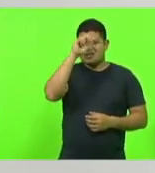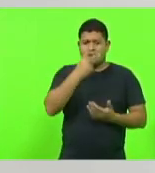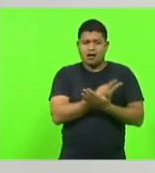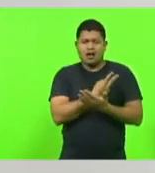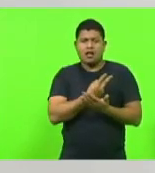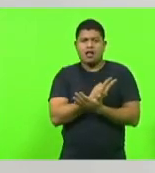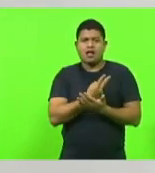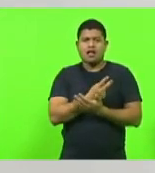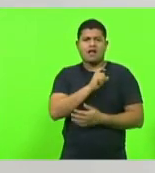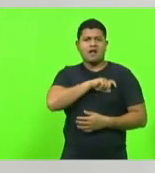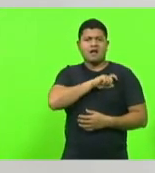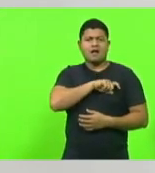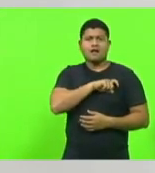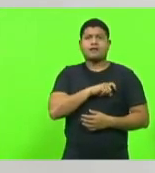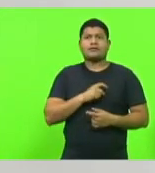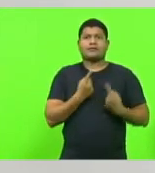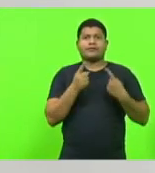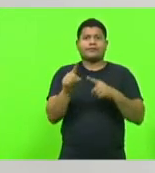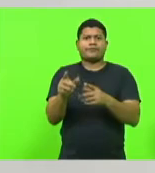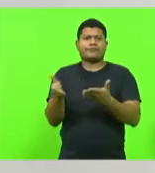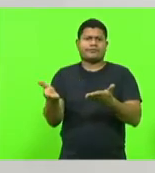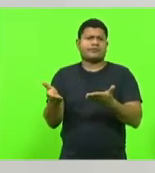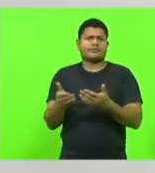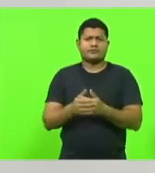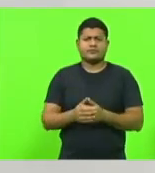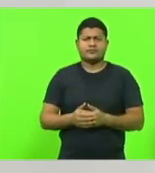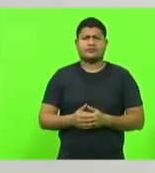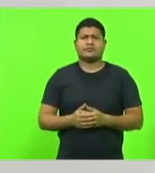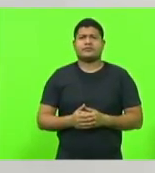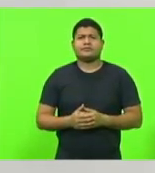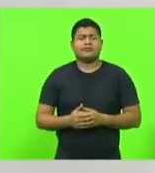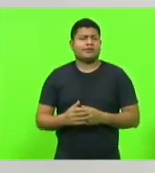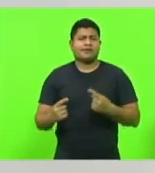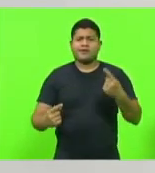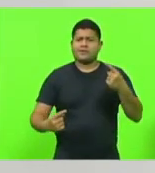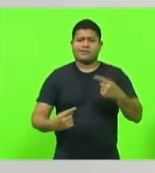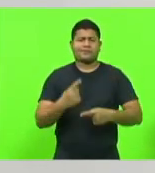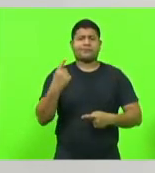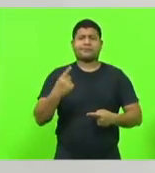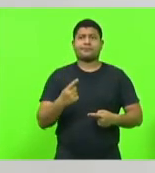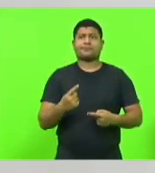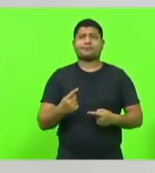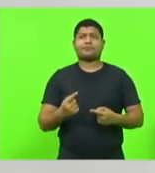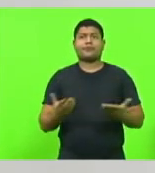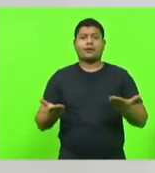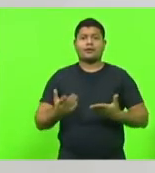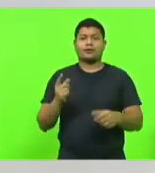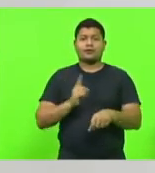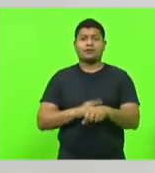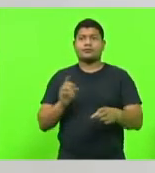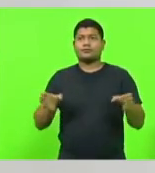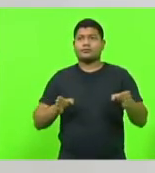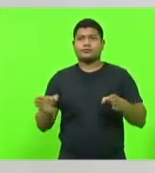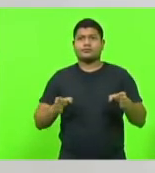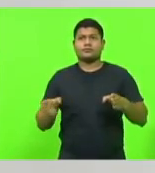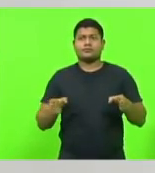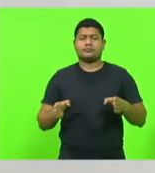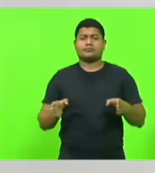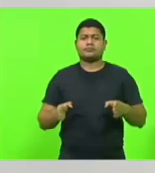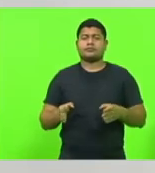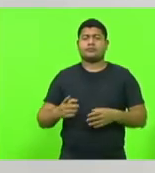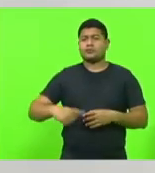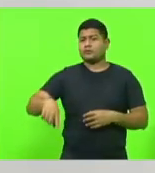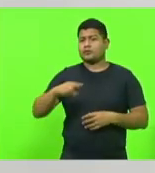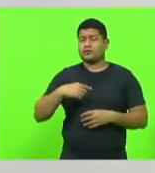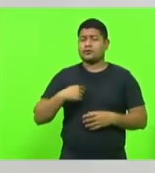essa ideia que não faz sentido algum nesse momento histórico que vivemos.